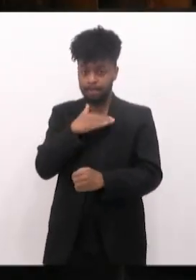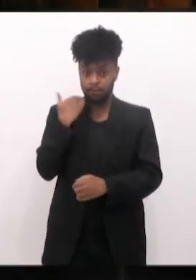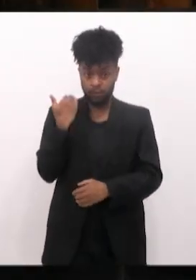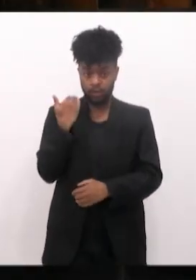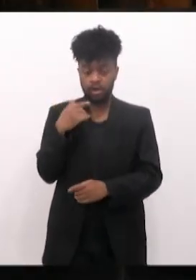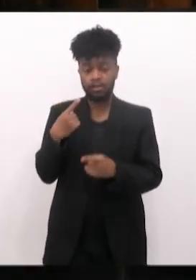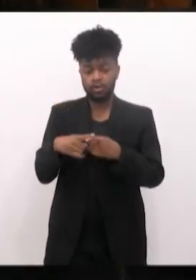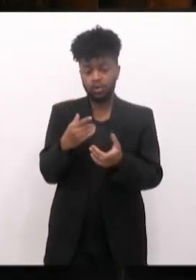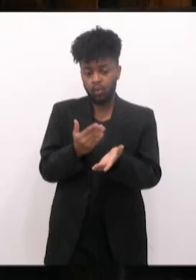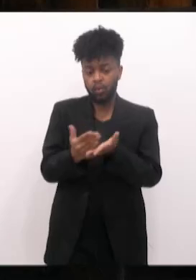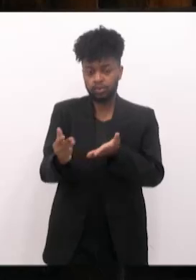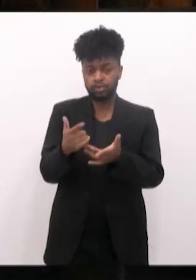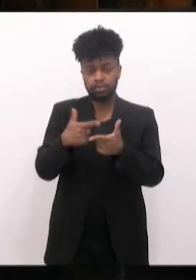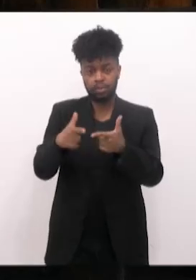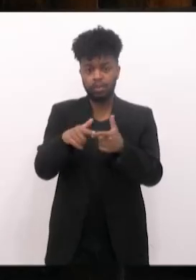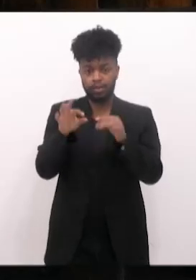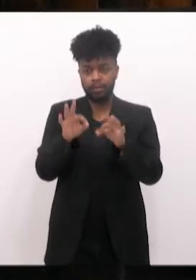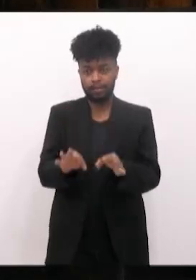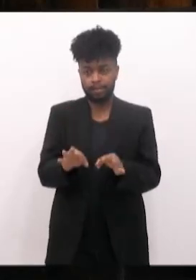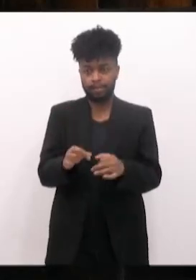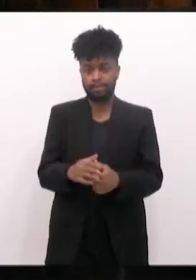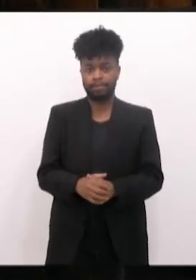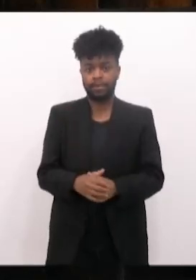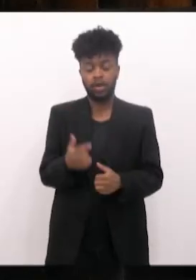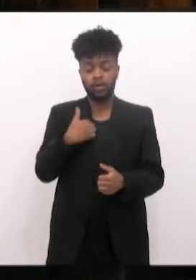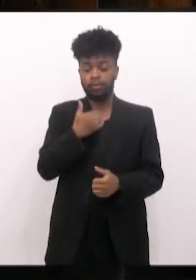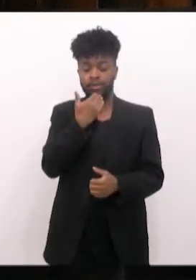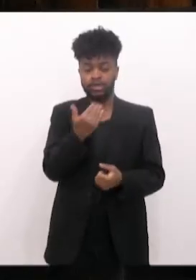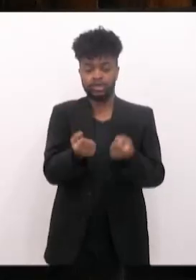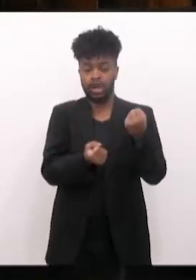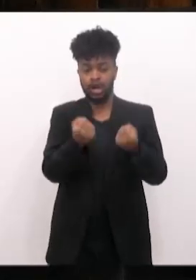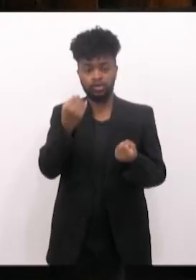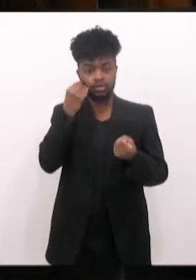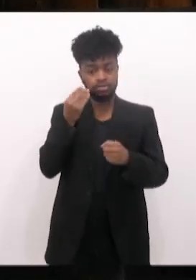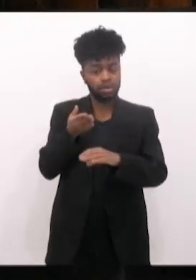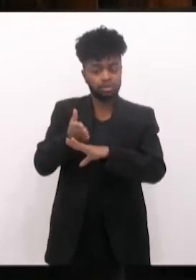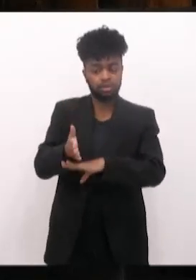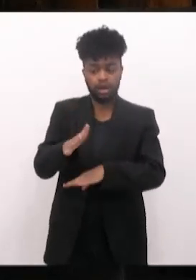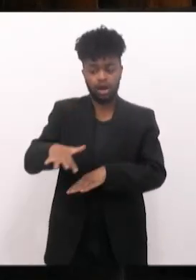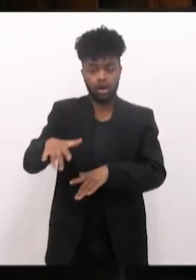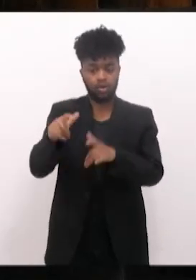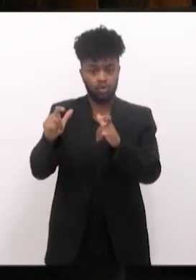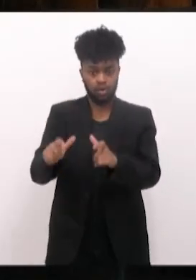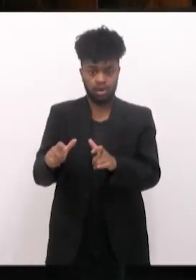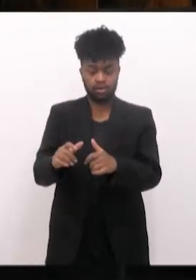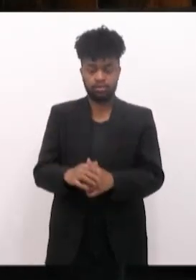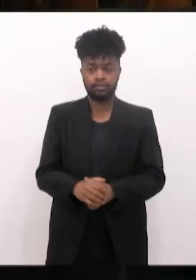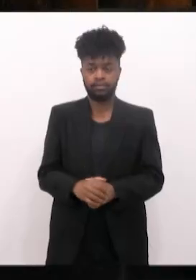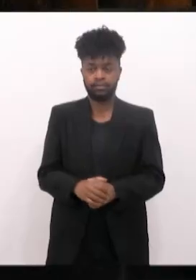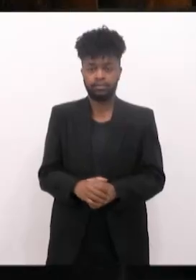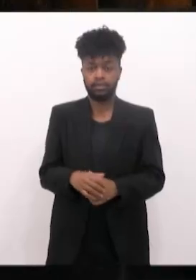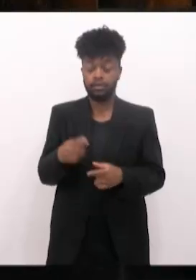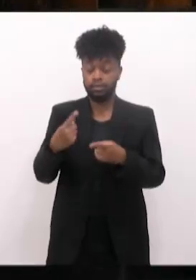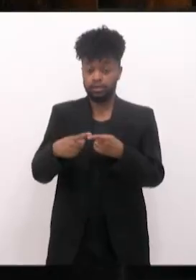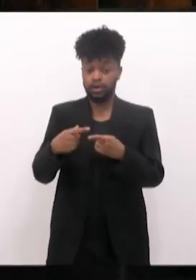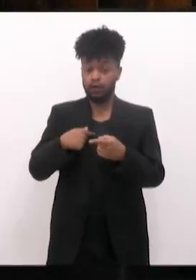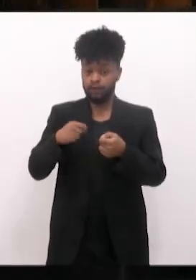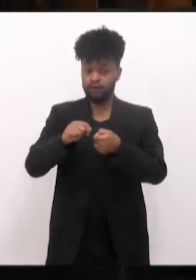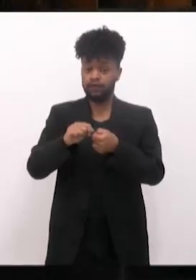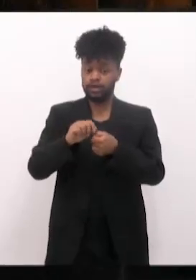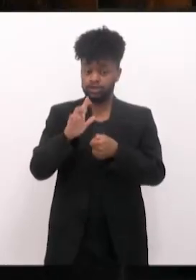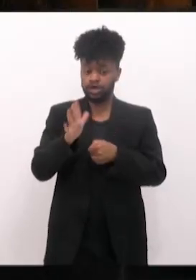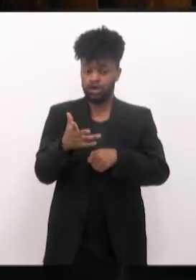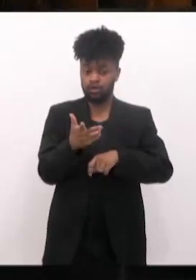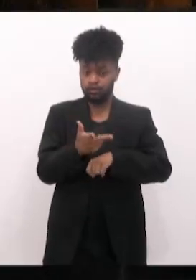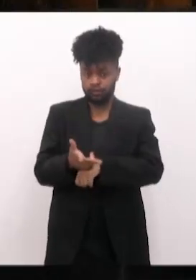começou o problema entre a gente quando eu pedi viatura para ir até aquele local, aonde eu fiz um